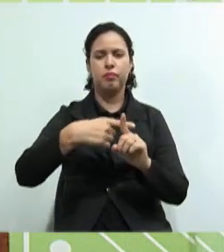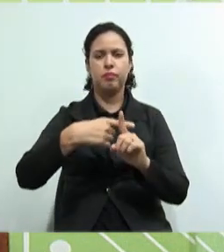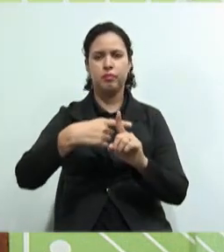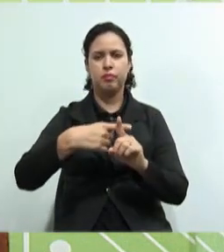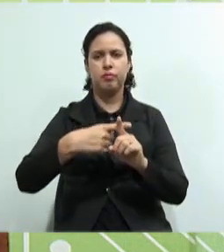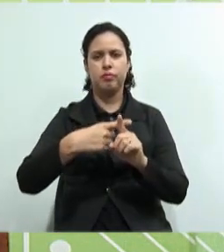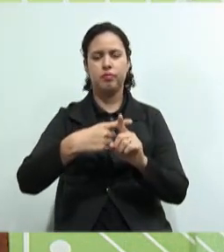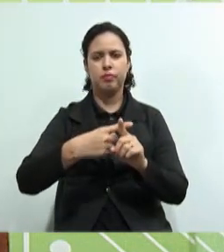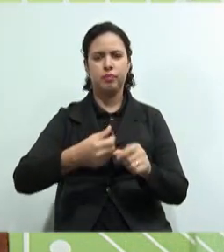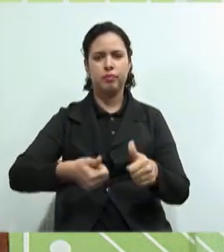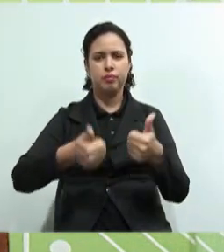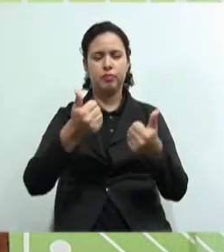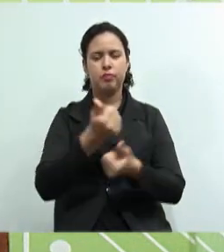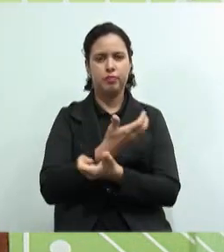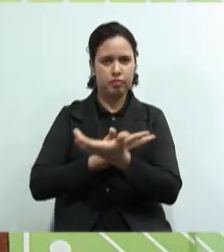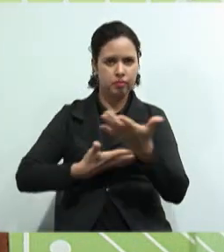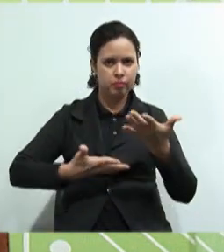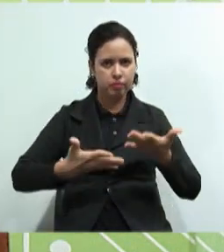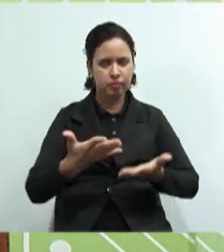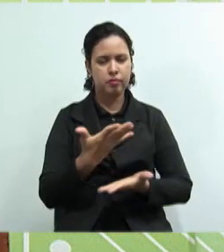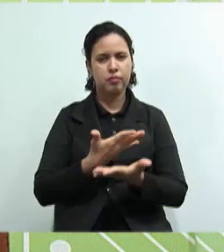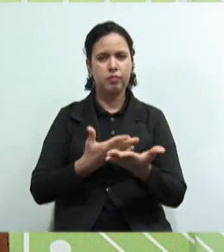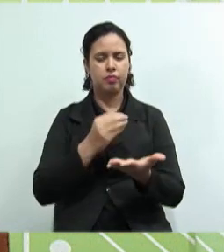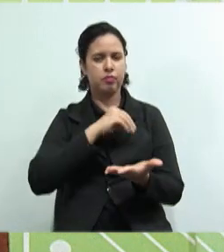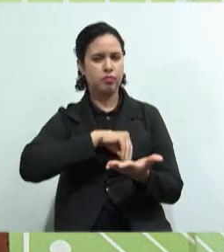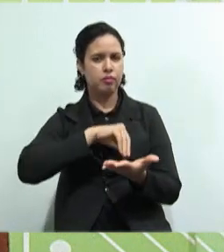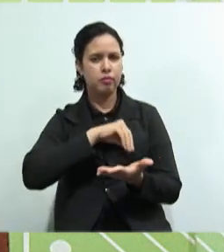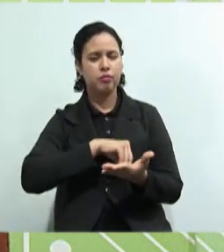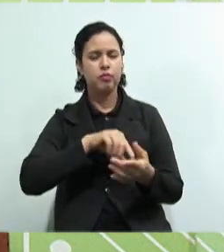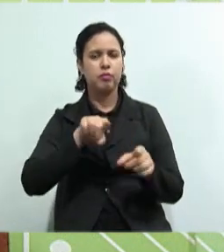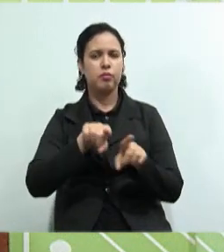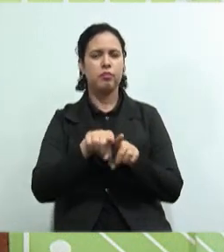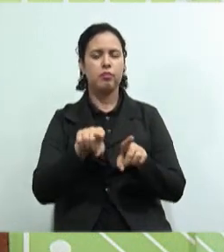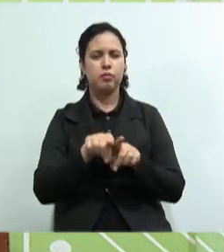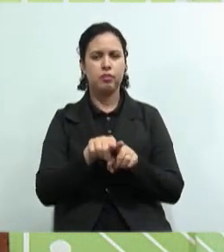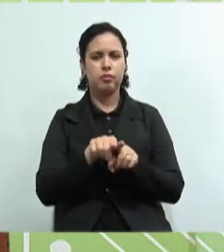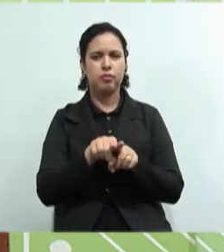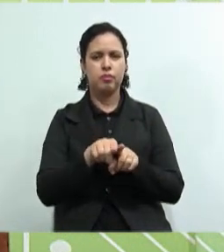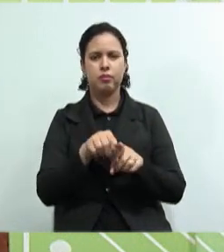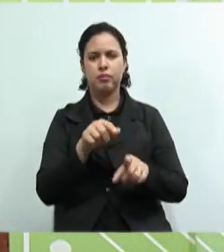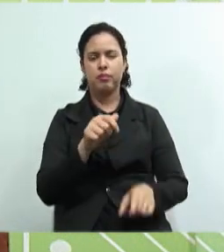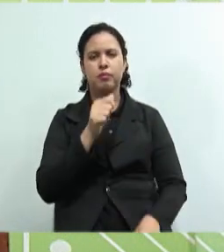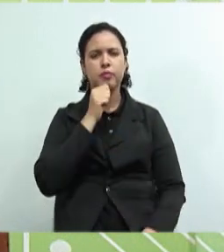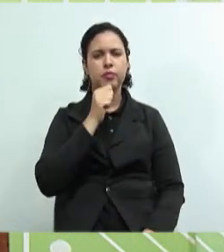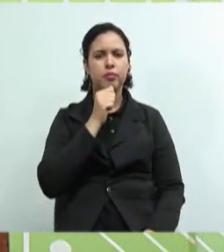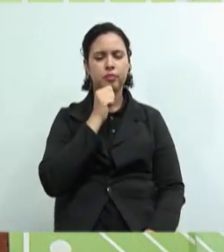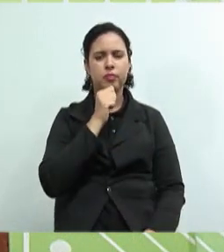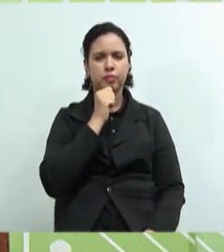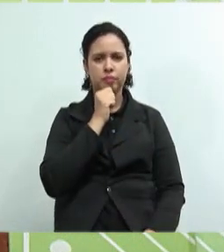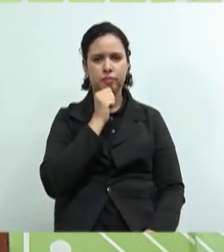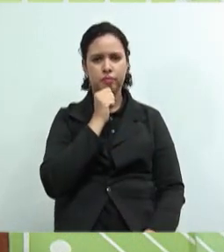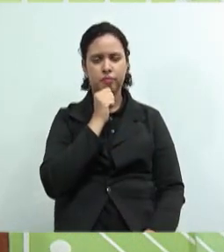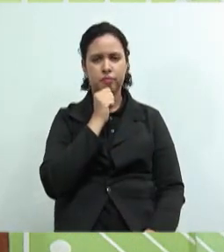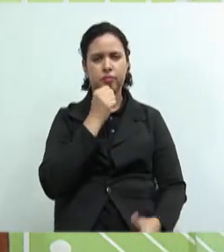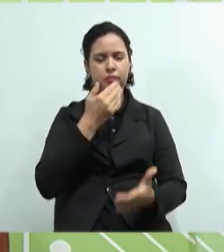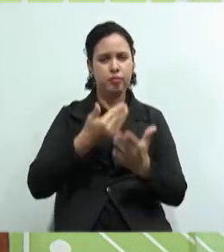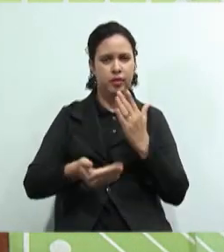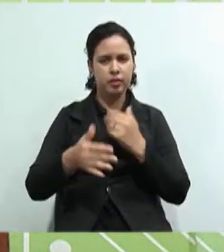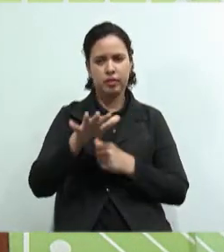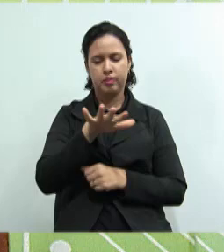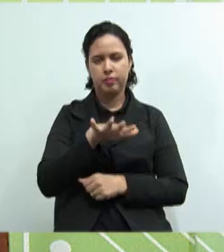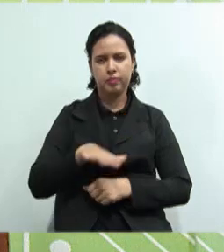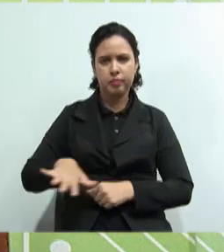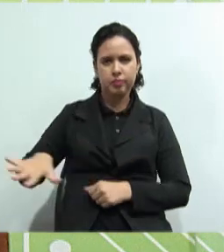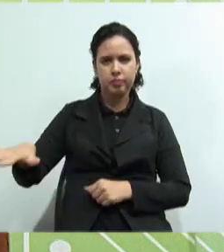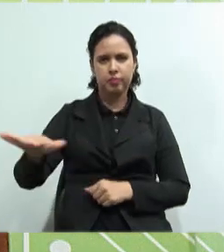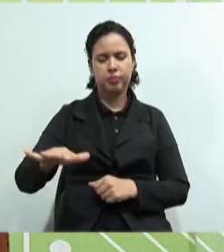renda, para continuar mantendo a região economicamente ativa, sem destruir uma região. A gente sabe